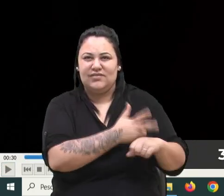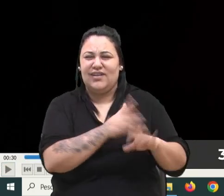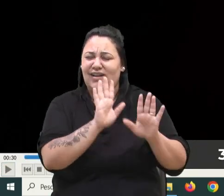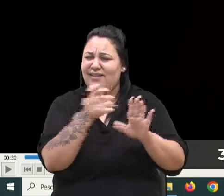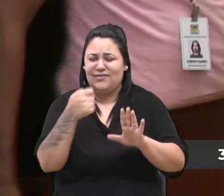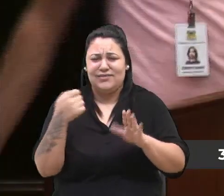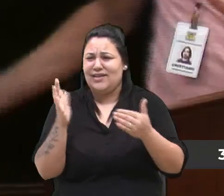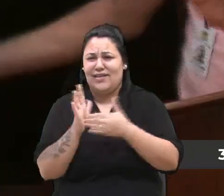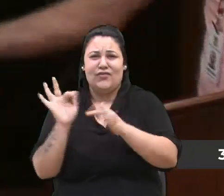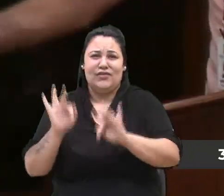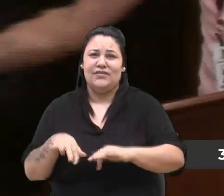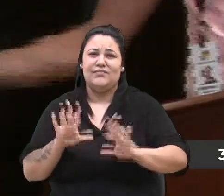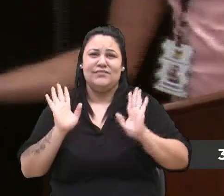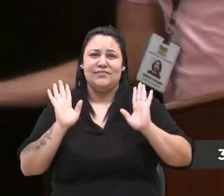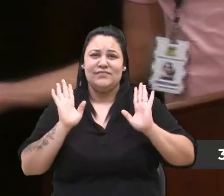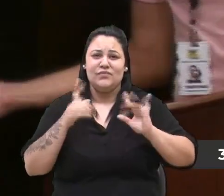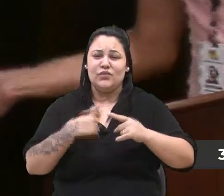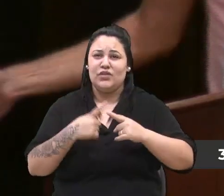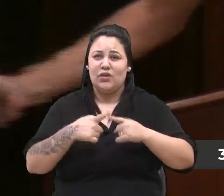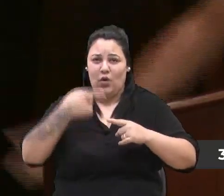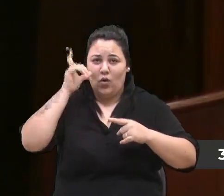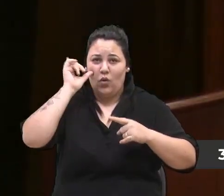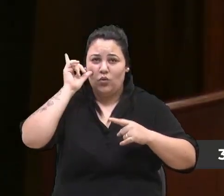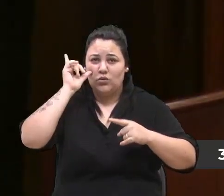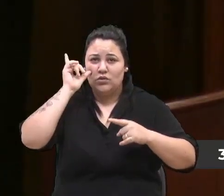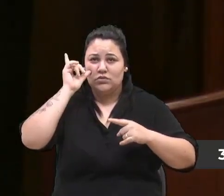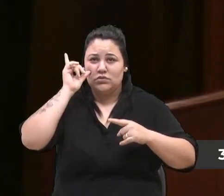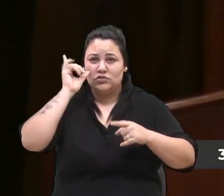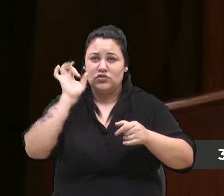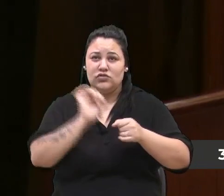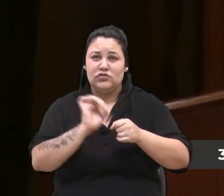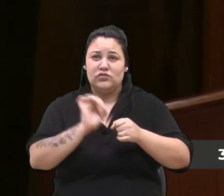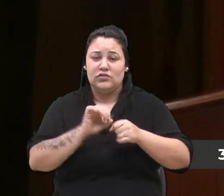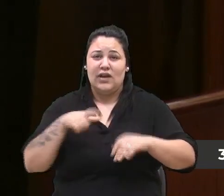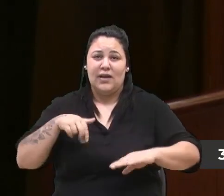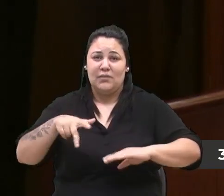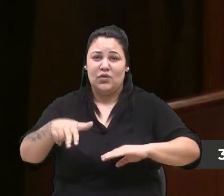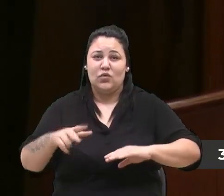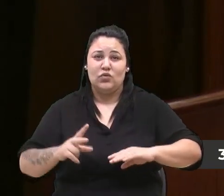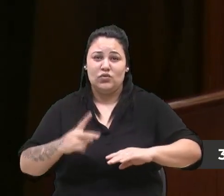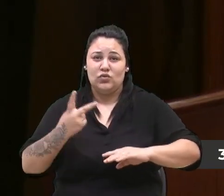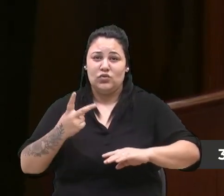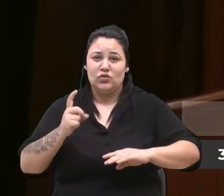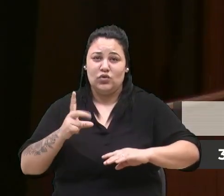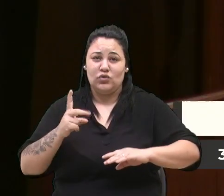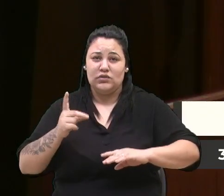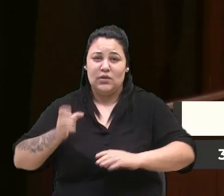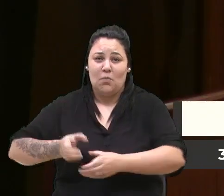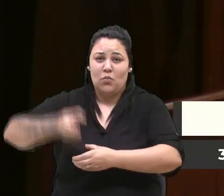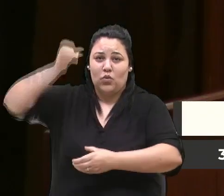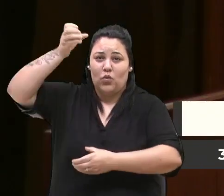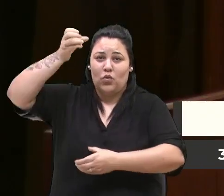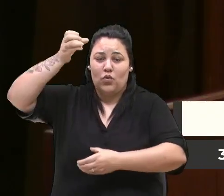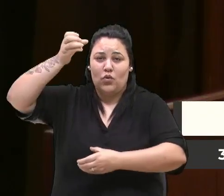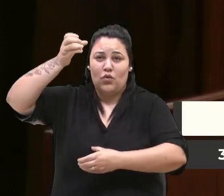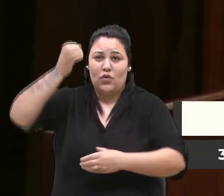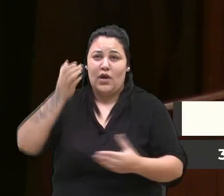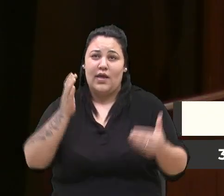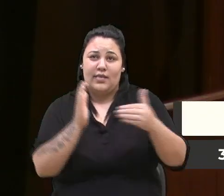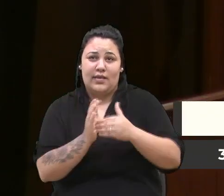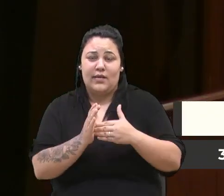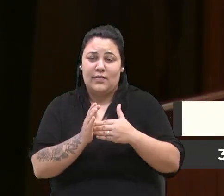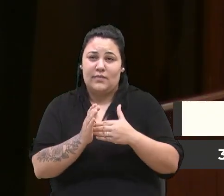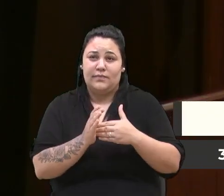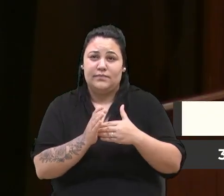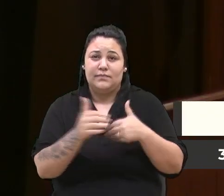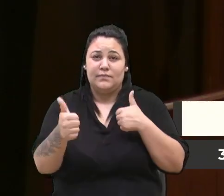final, porque ontem percorremos 12 postes até chegar perto do Mercado Világio, que